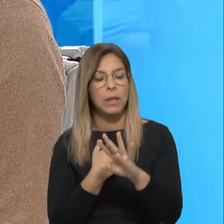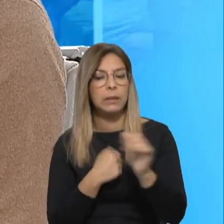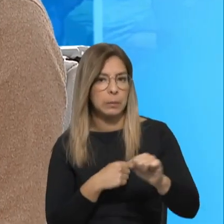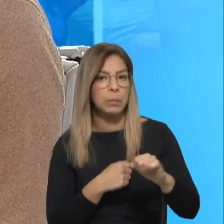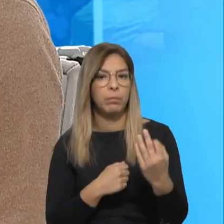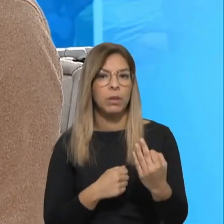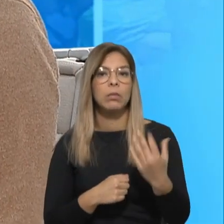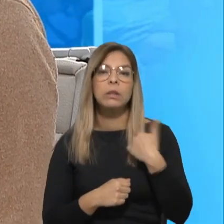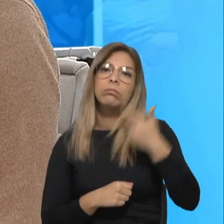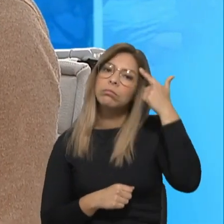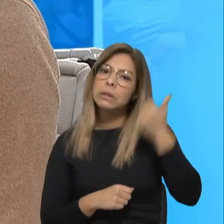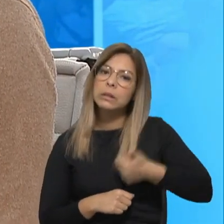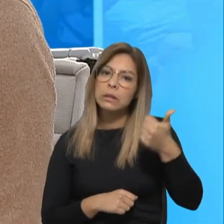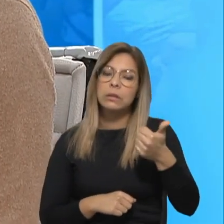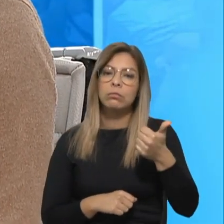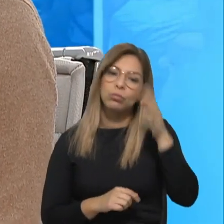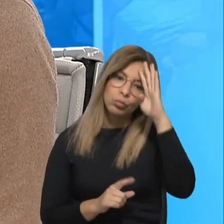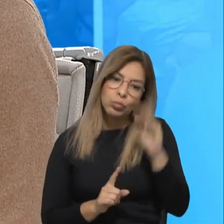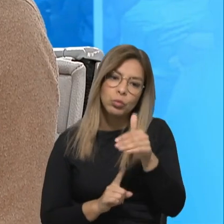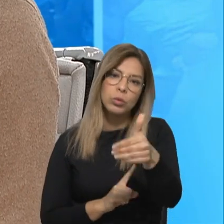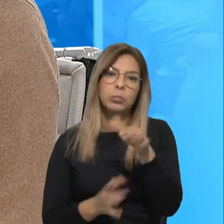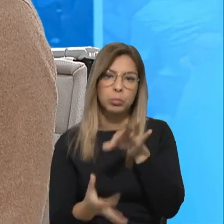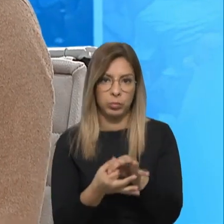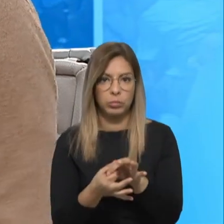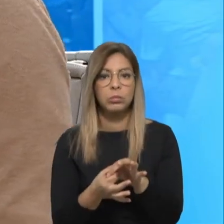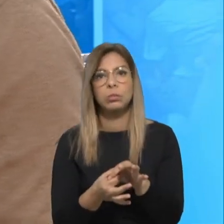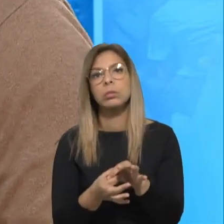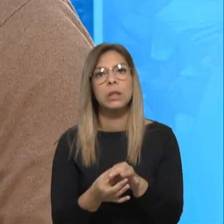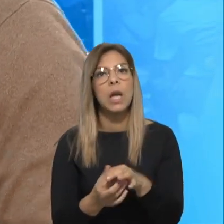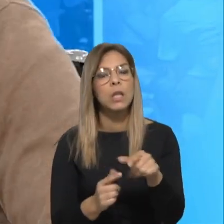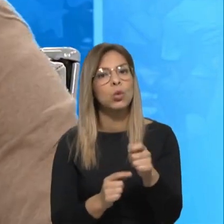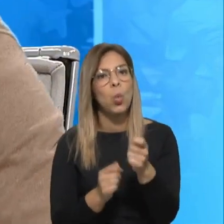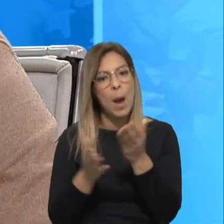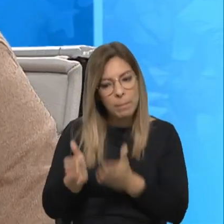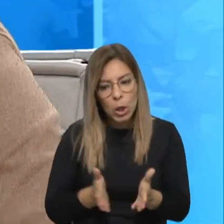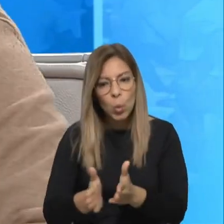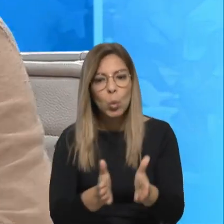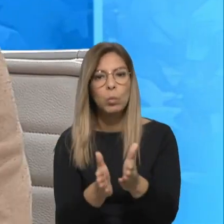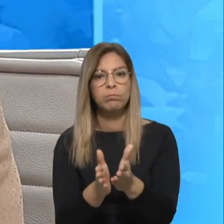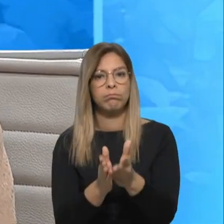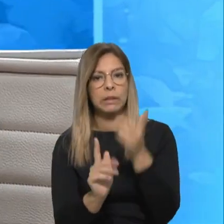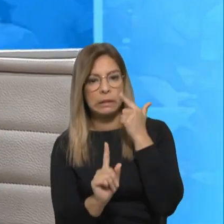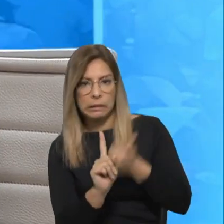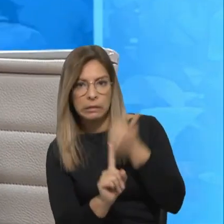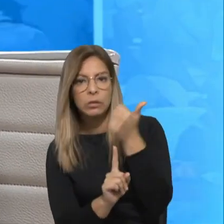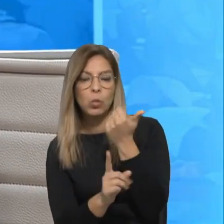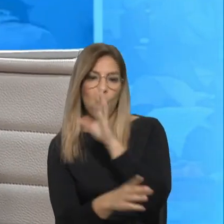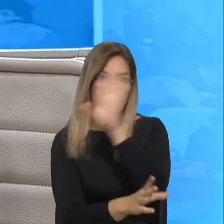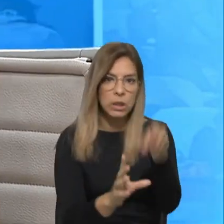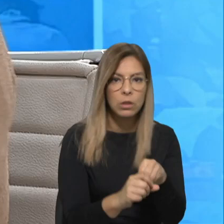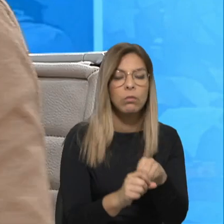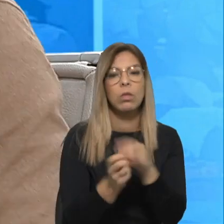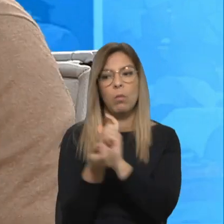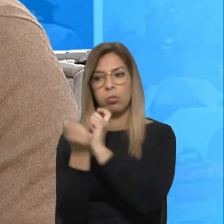temos e o nosso horizonte para este processo passa muito por um caminho sinodal, inclusivo e